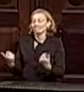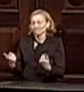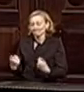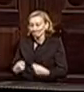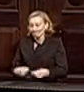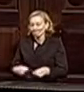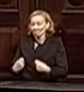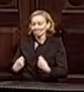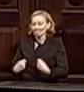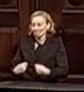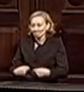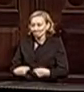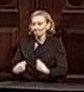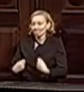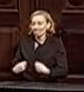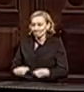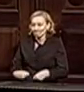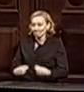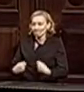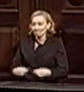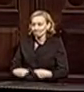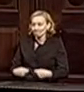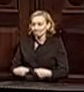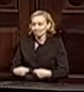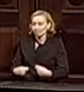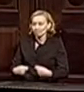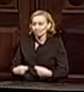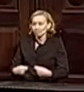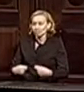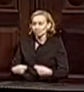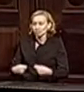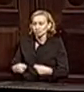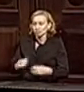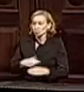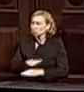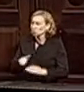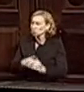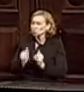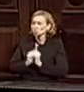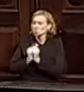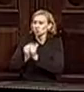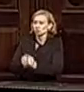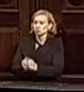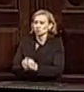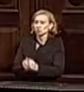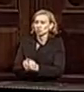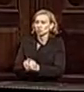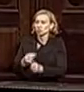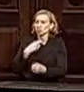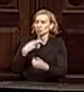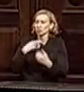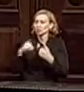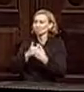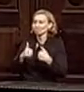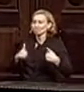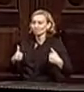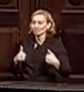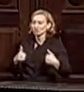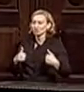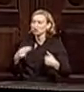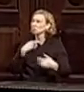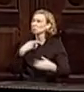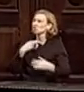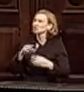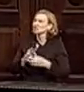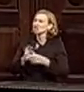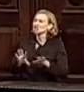necessita, impõe a participação efetiva da população, que não pode deixar de vir para aqui, para a porta